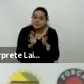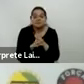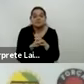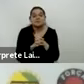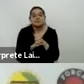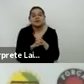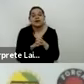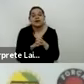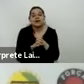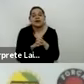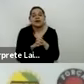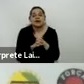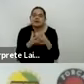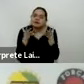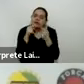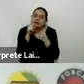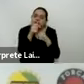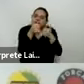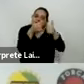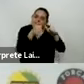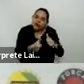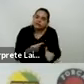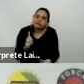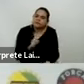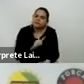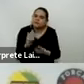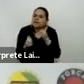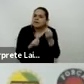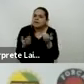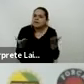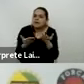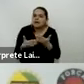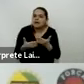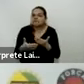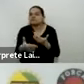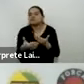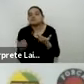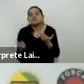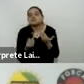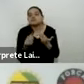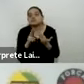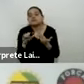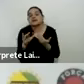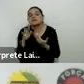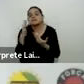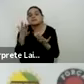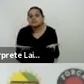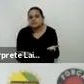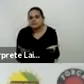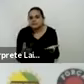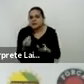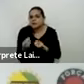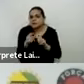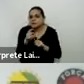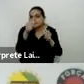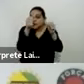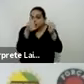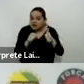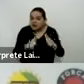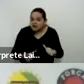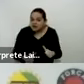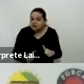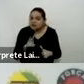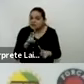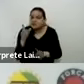nós como vai ser agora os próximos passos. Como você avalia que quem vai vencer?